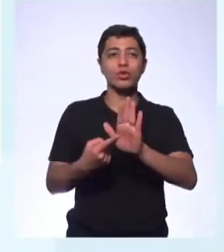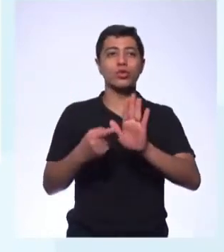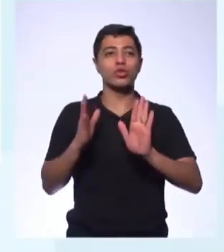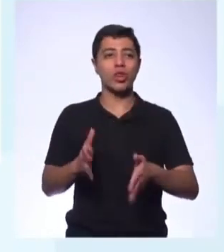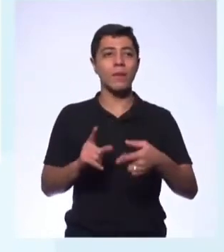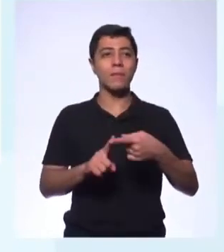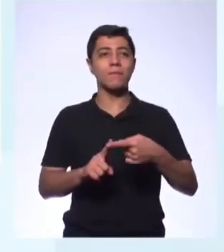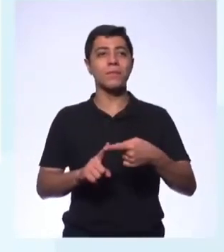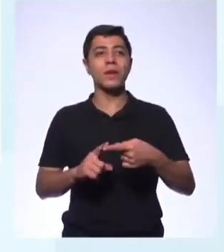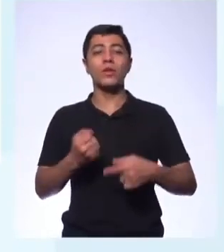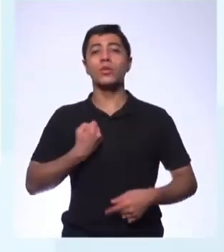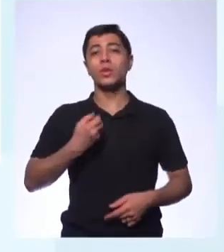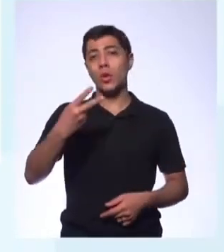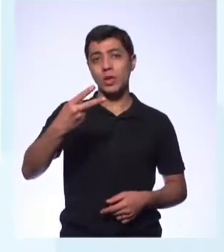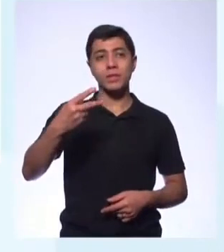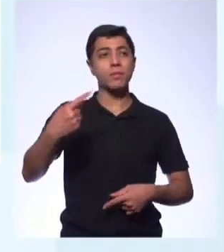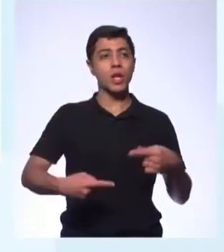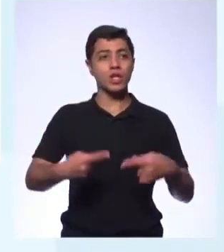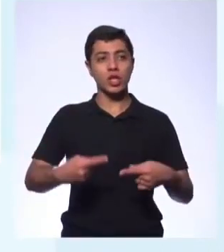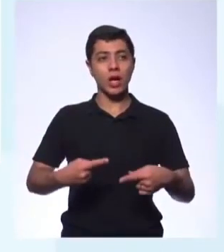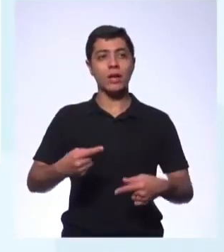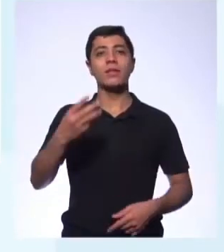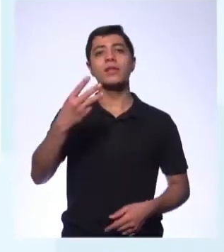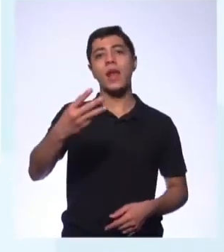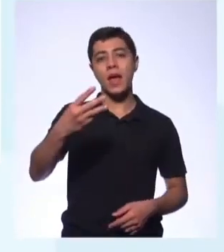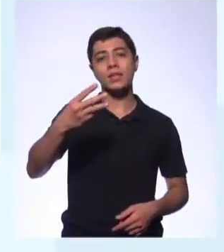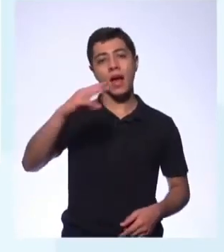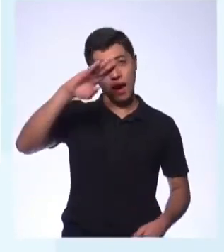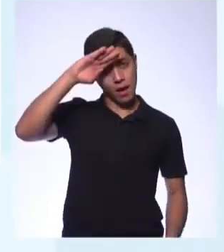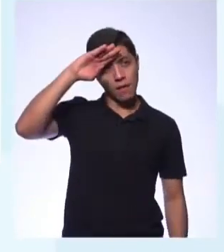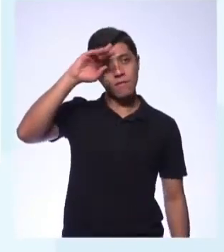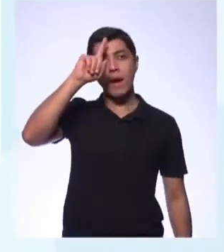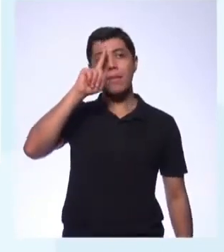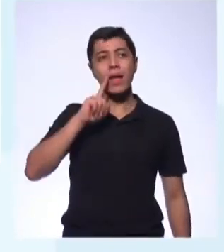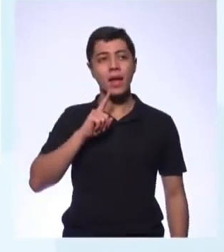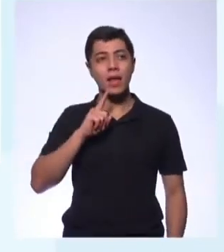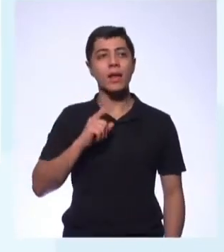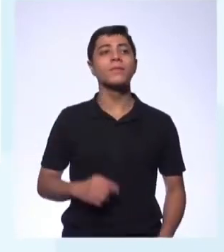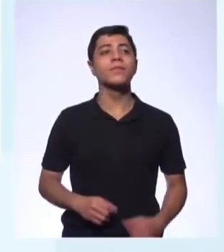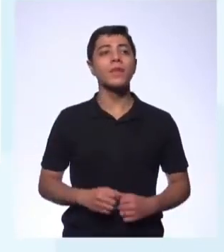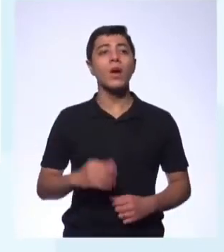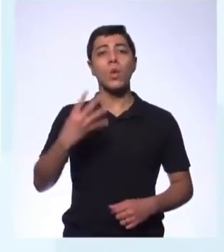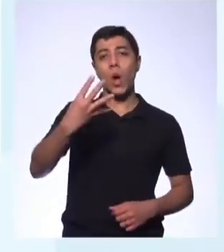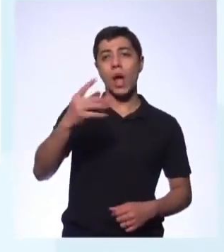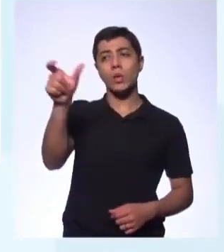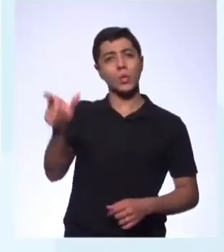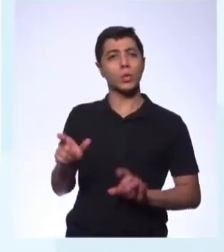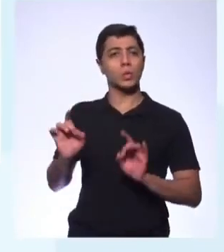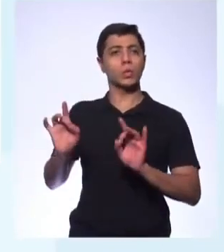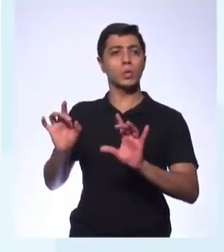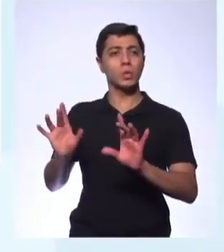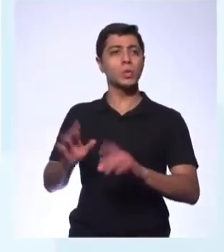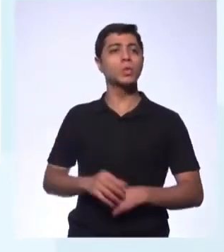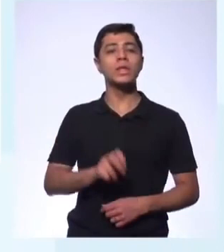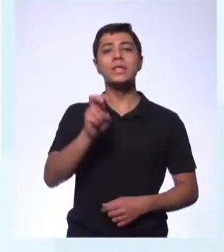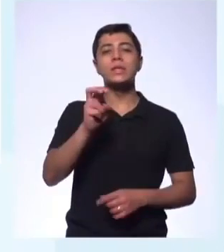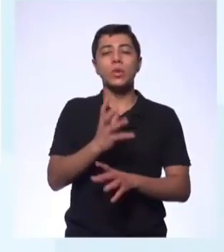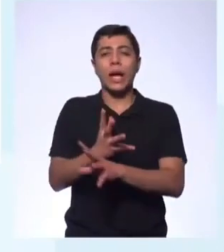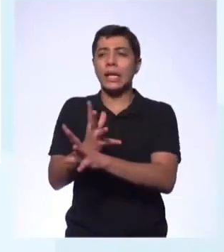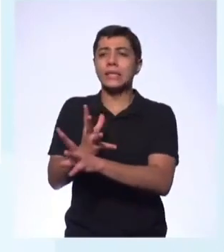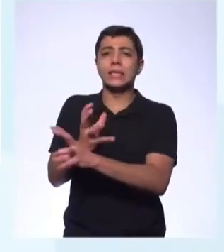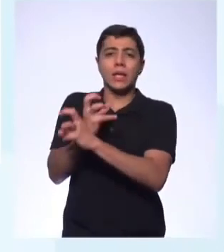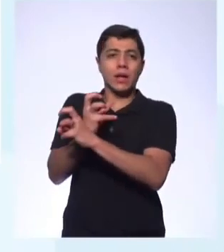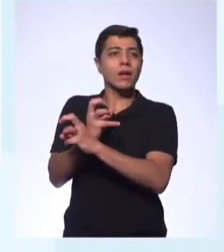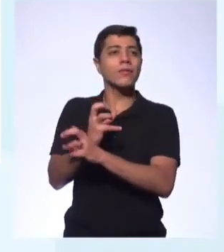A política, a febre amarela, a ilustríssima, a seca, a inundação, city improvements e o